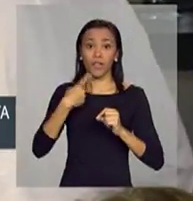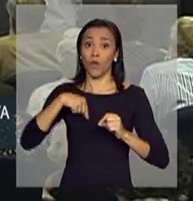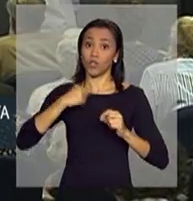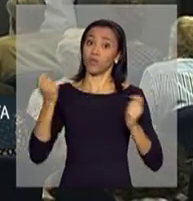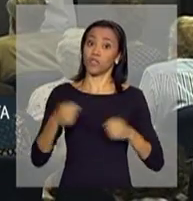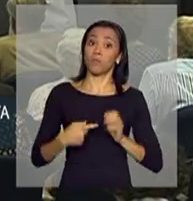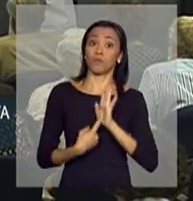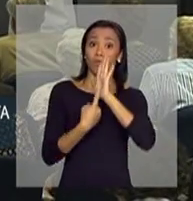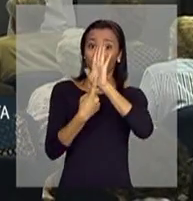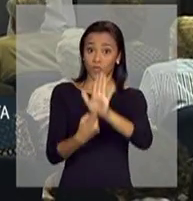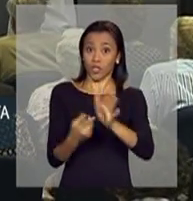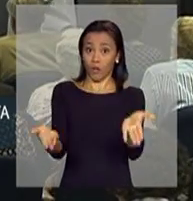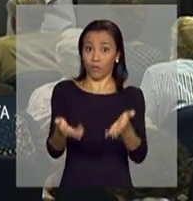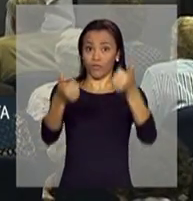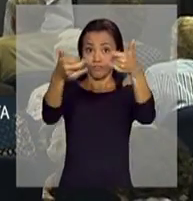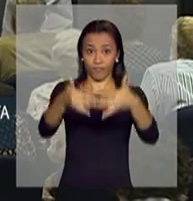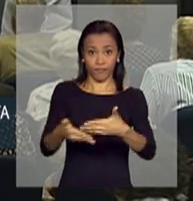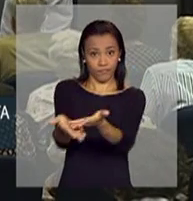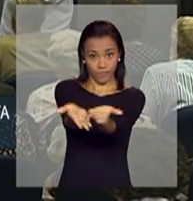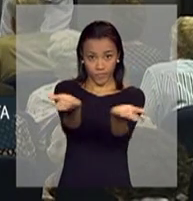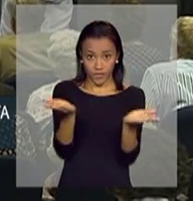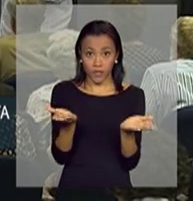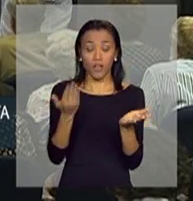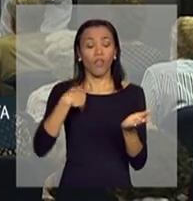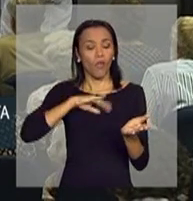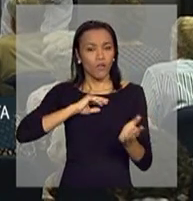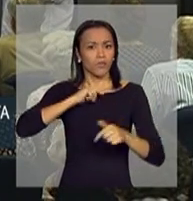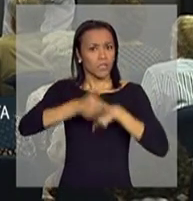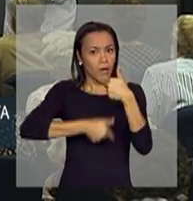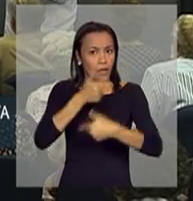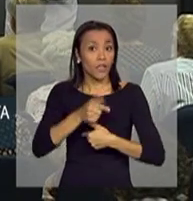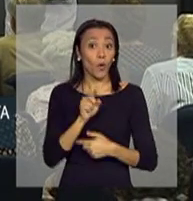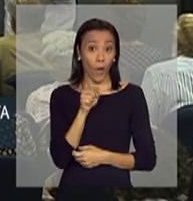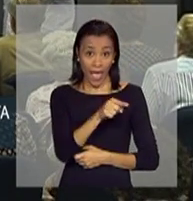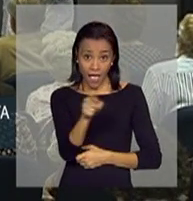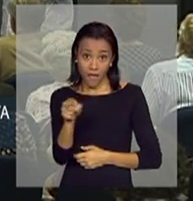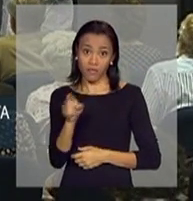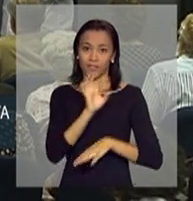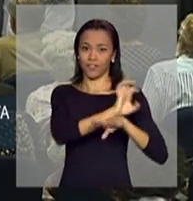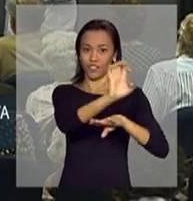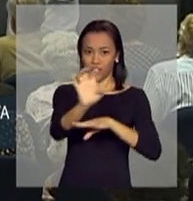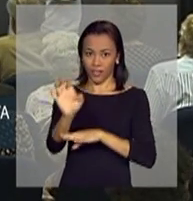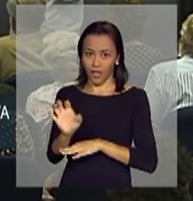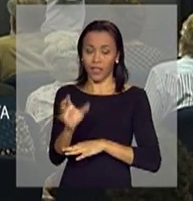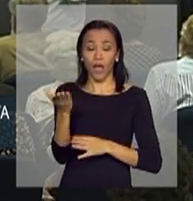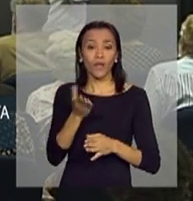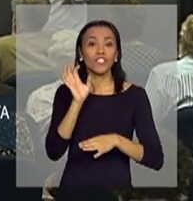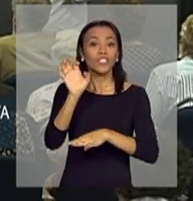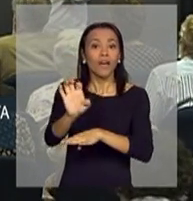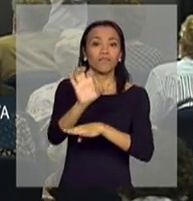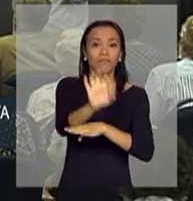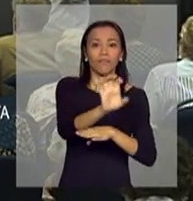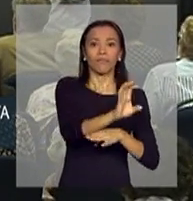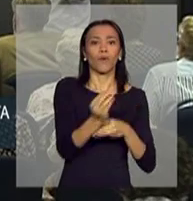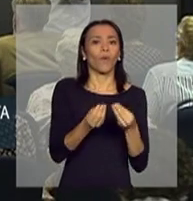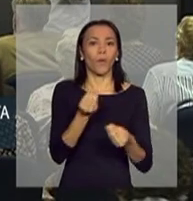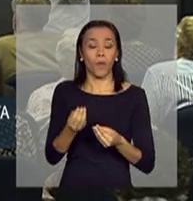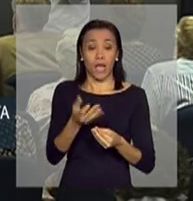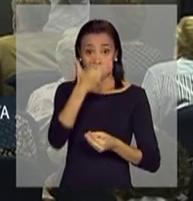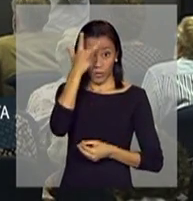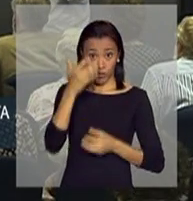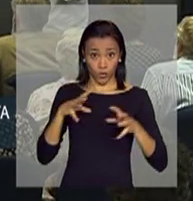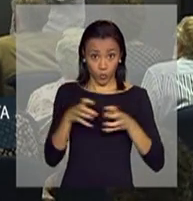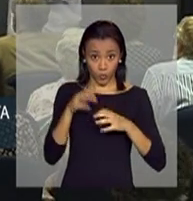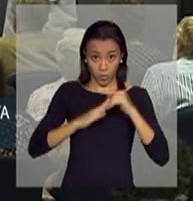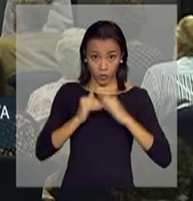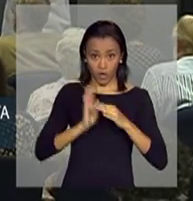alguns resultados para os senhores. Então, estamos trabalhando com esses estados. Agora, vamos estado por estado. Os pesquisadores